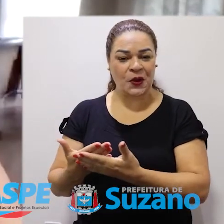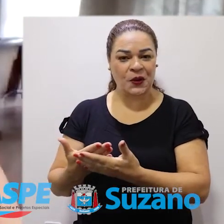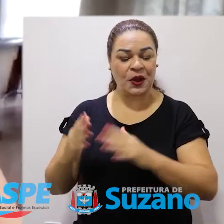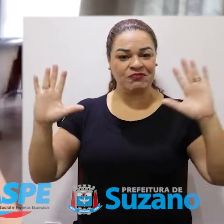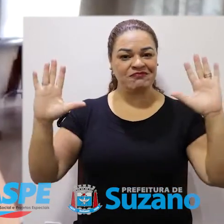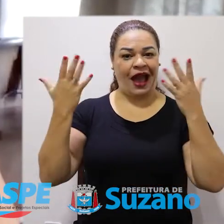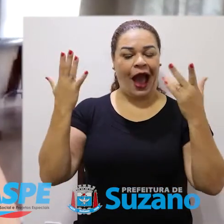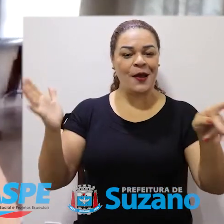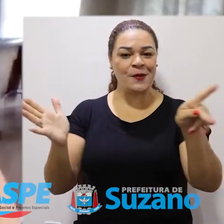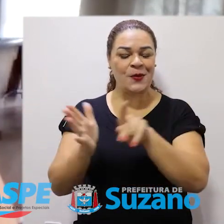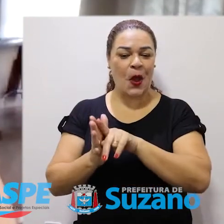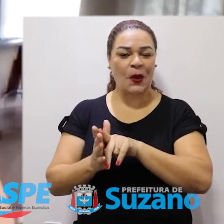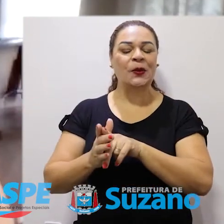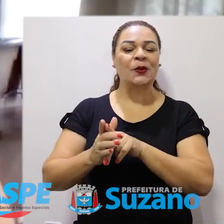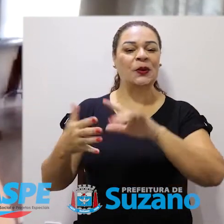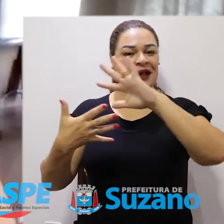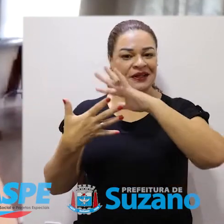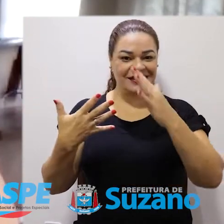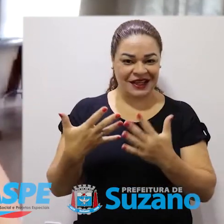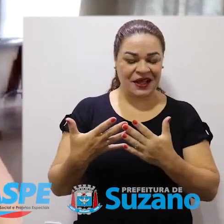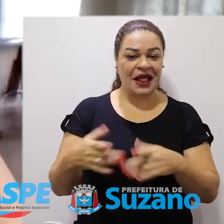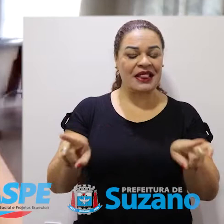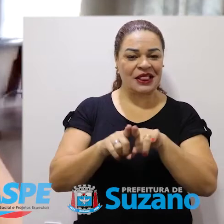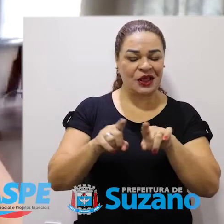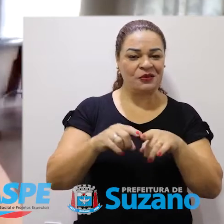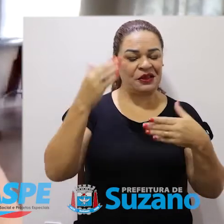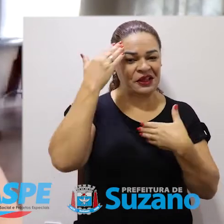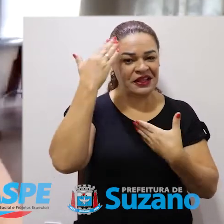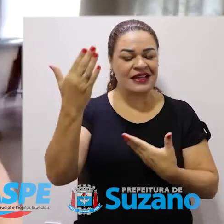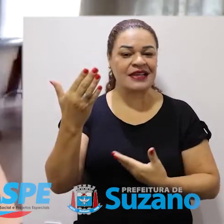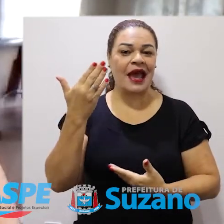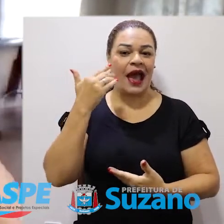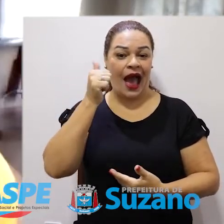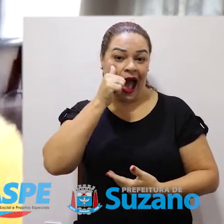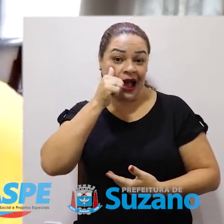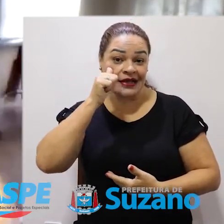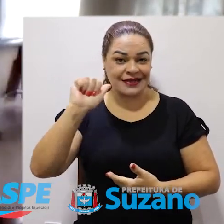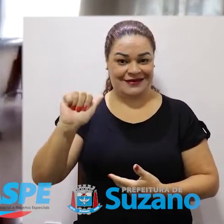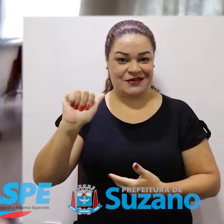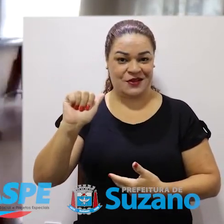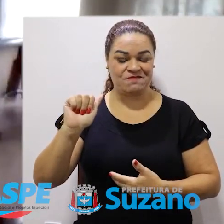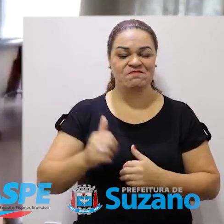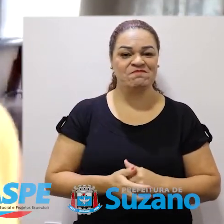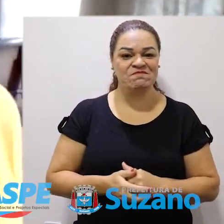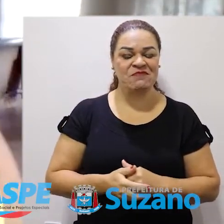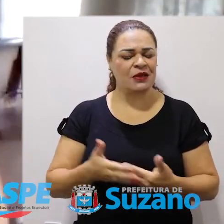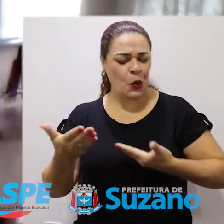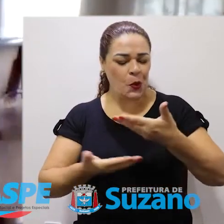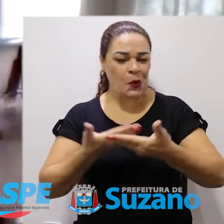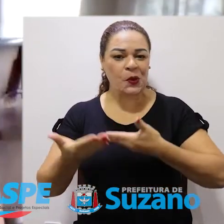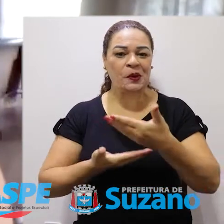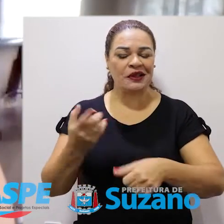dia da língua de sinais. Então, em primeiro lugar, também gostaria de agradecer a Sandra pelo convite de estar aqui para dividir esse momento